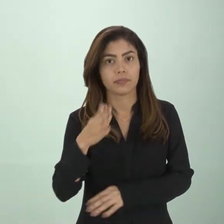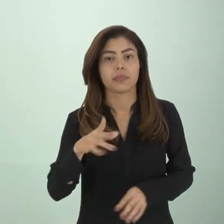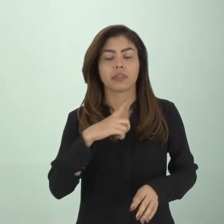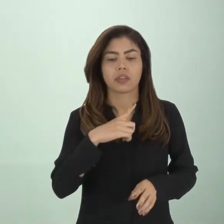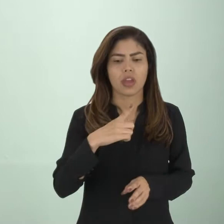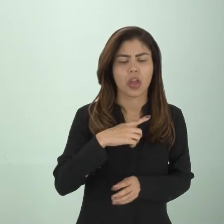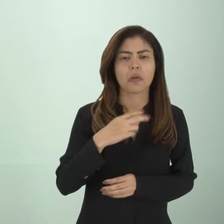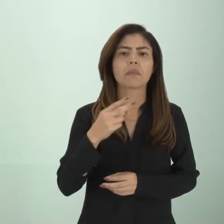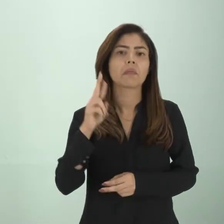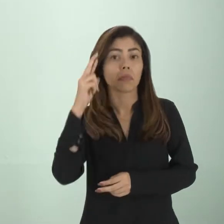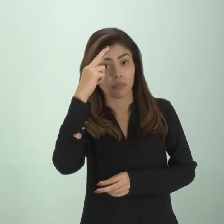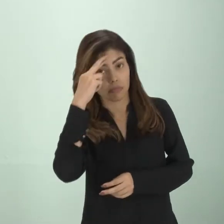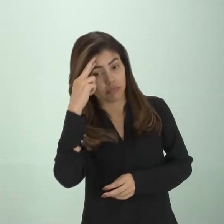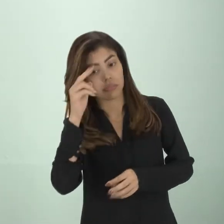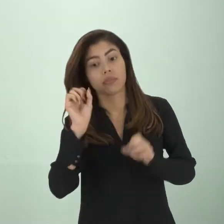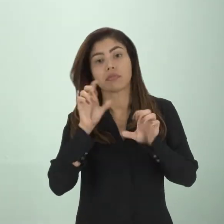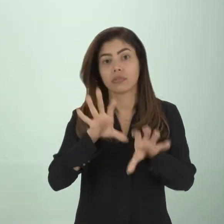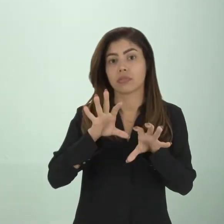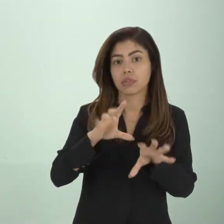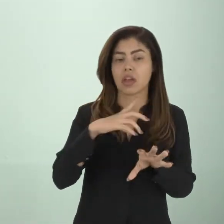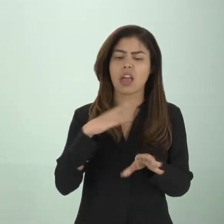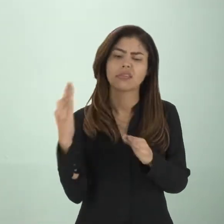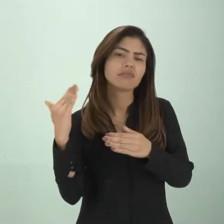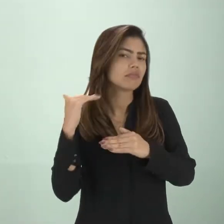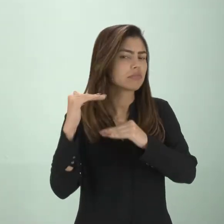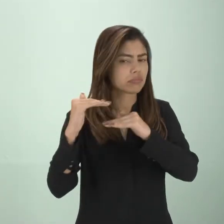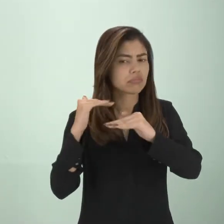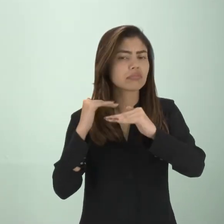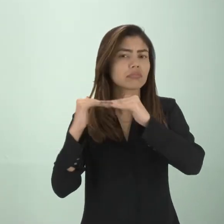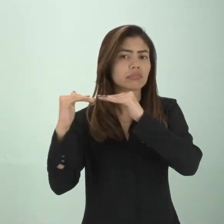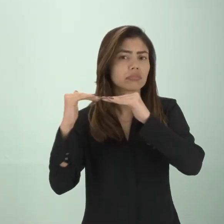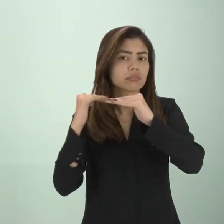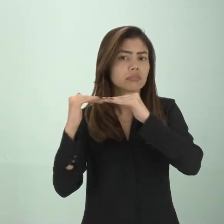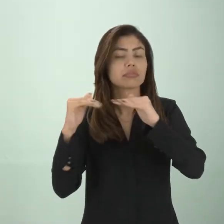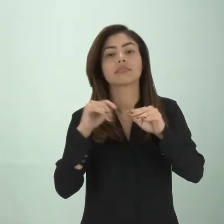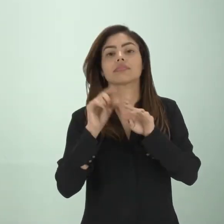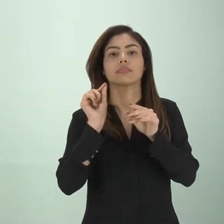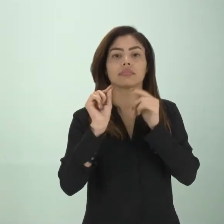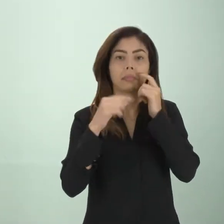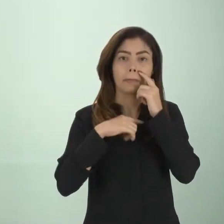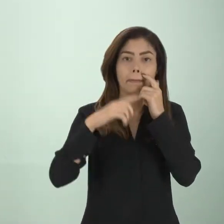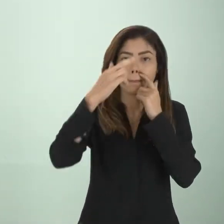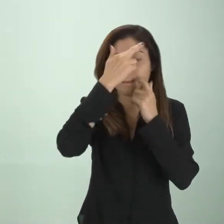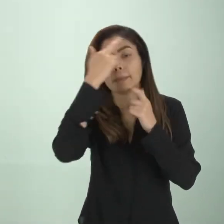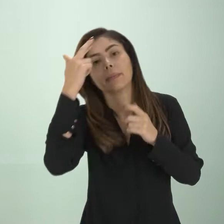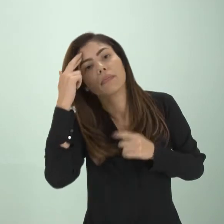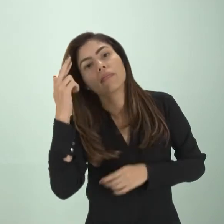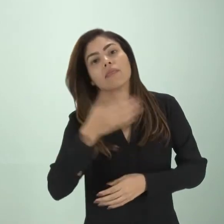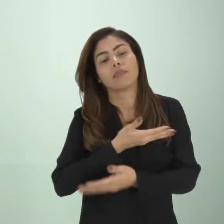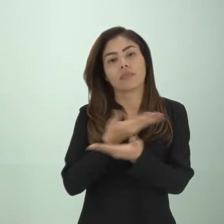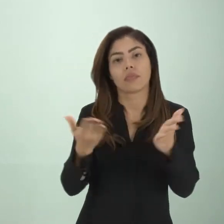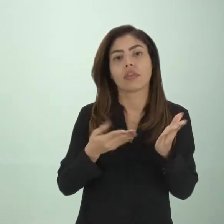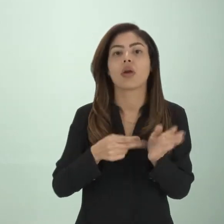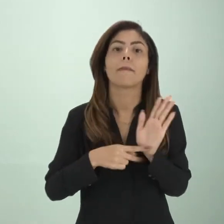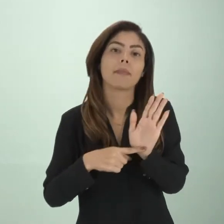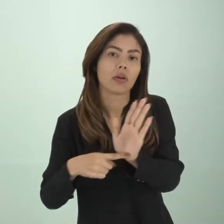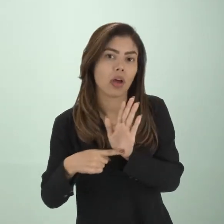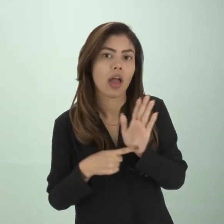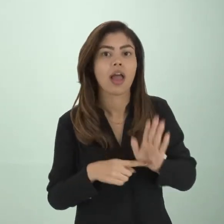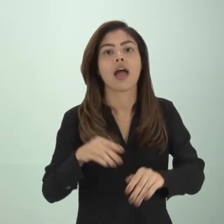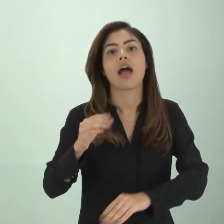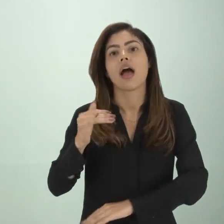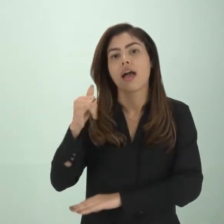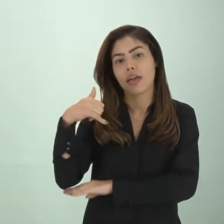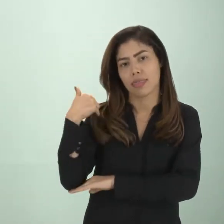sua razão de ser, pelo menos em certa medida. Na verdade, esses historiadores que denominam esse período de Idade